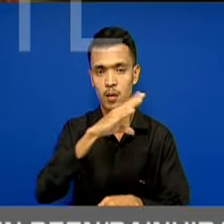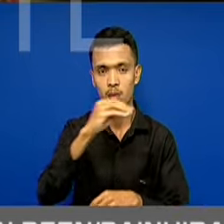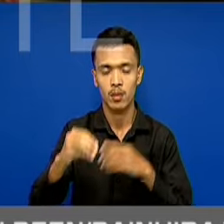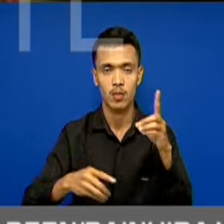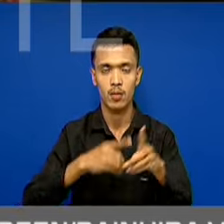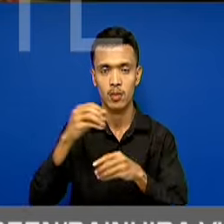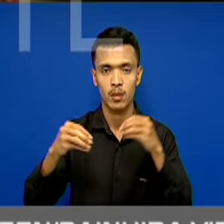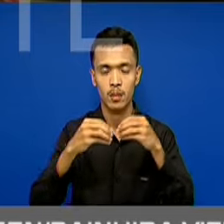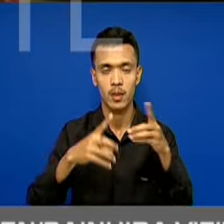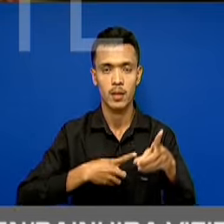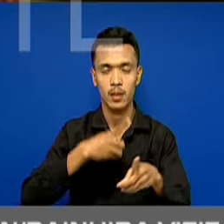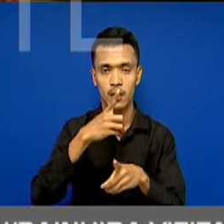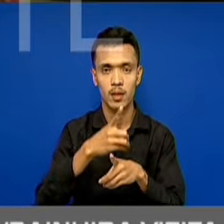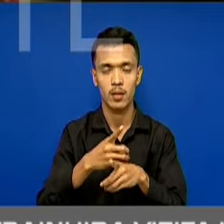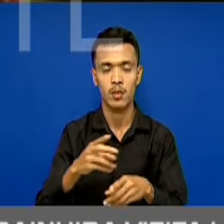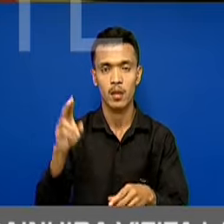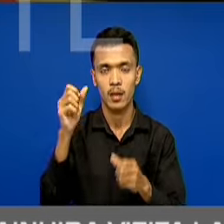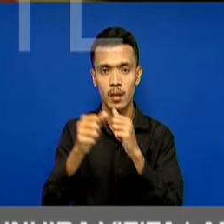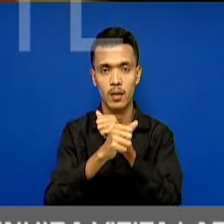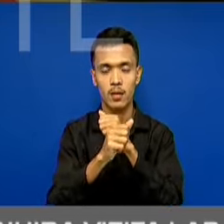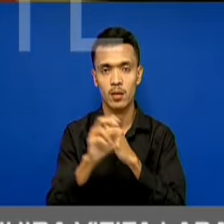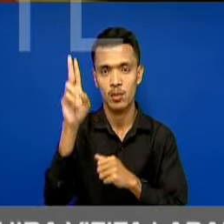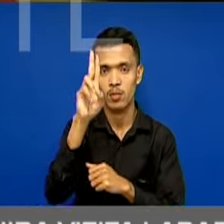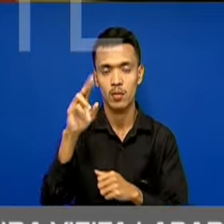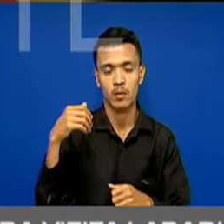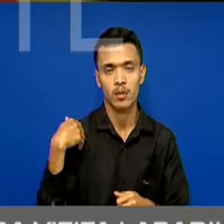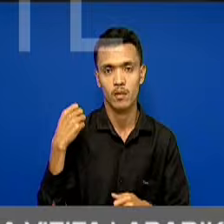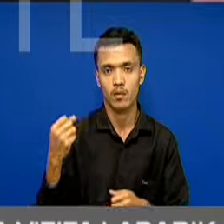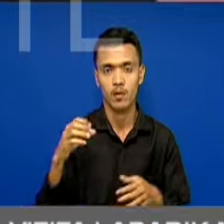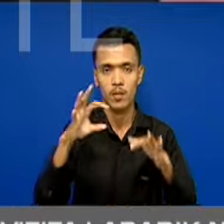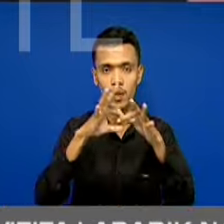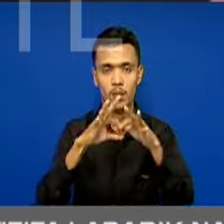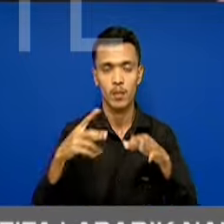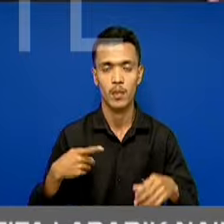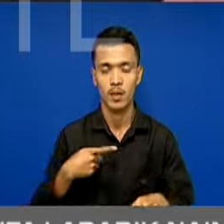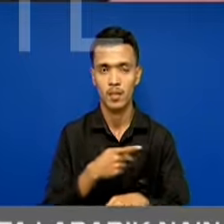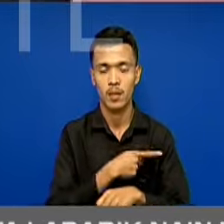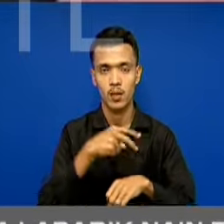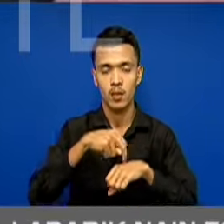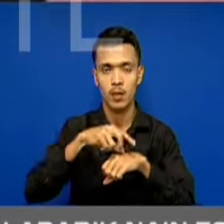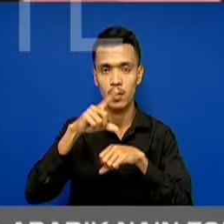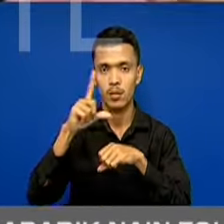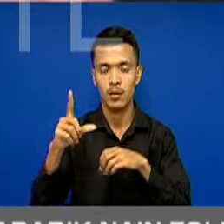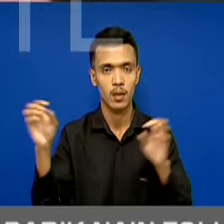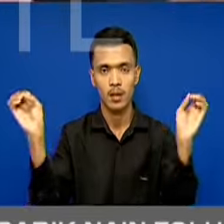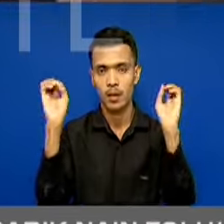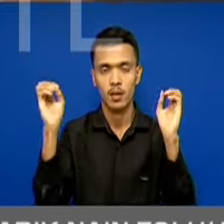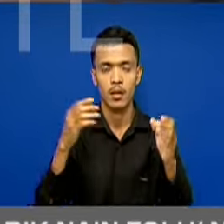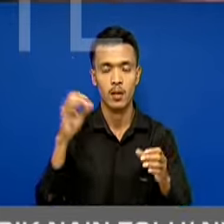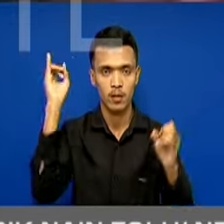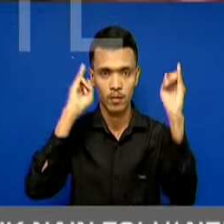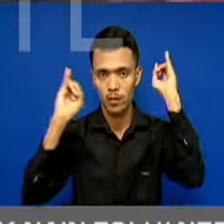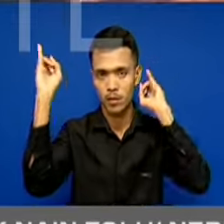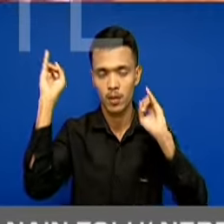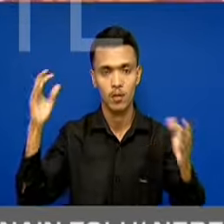digital e a farol actuir. Ação usa força entre membro do Parlamento Nacional e o Mofucum foi na leis, né? Lá o sono novidades